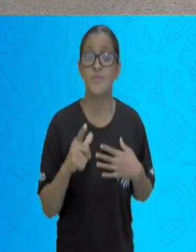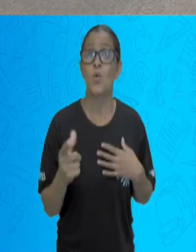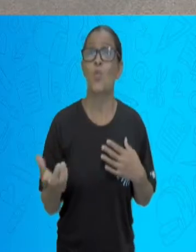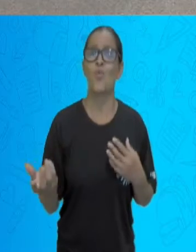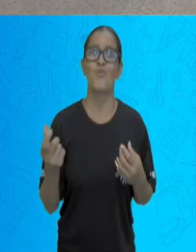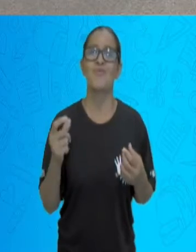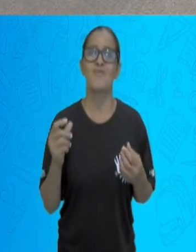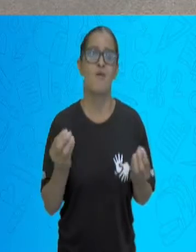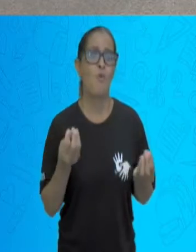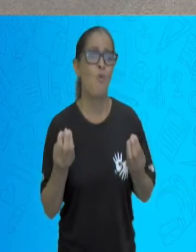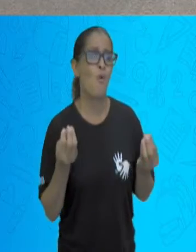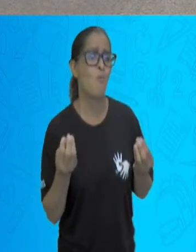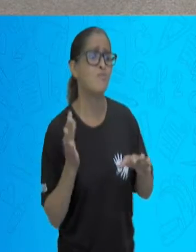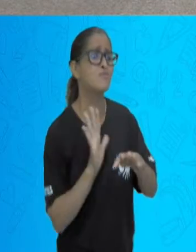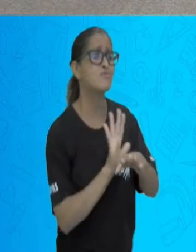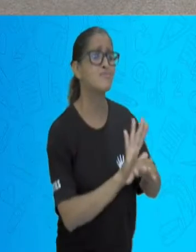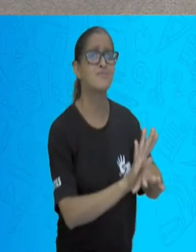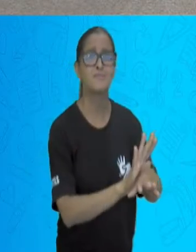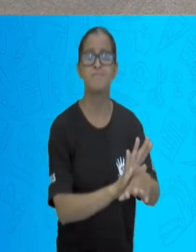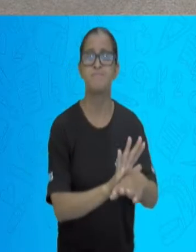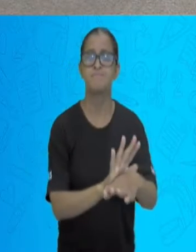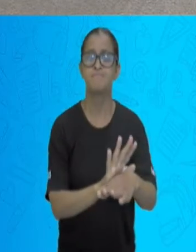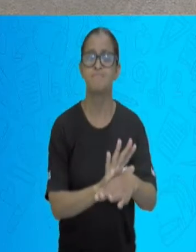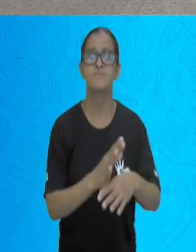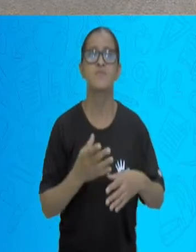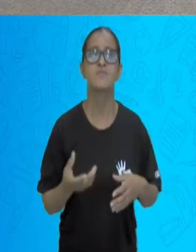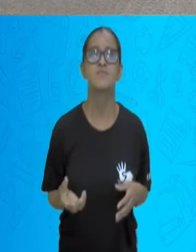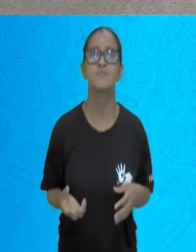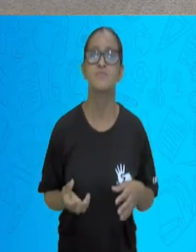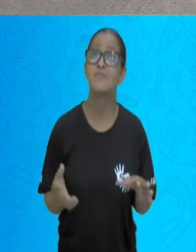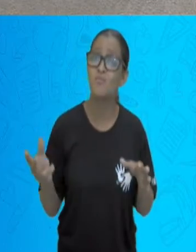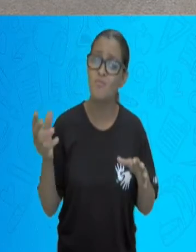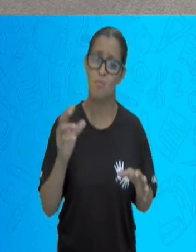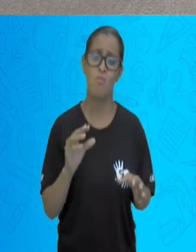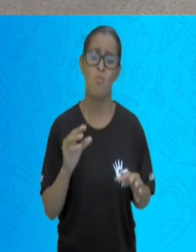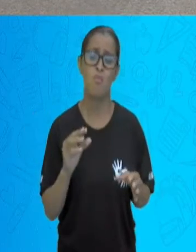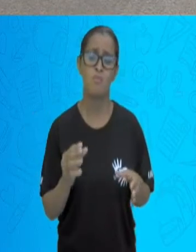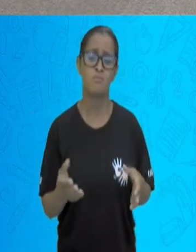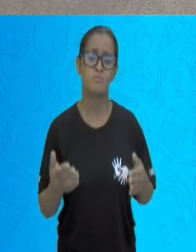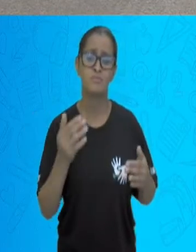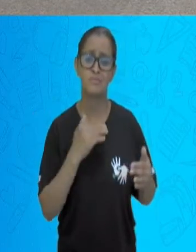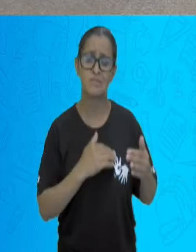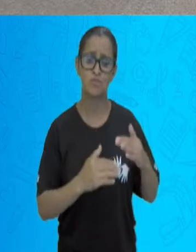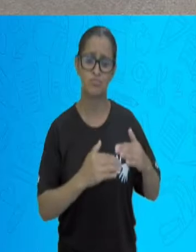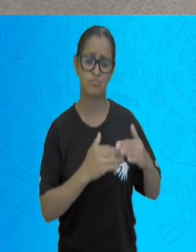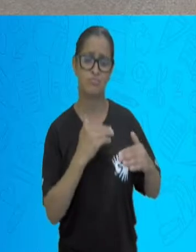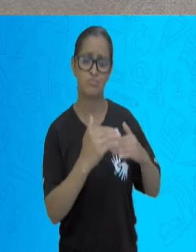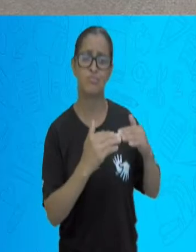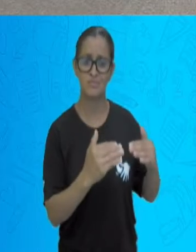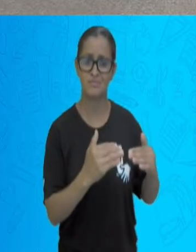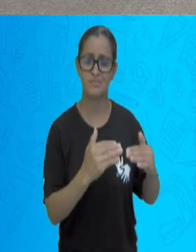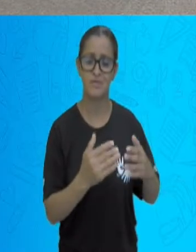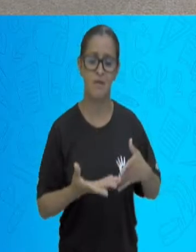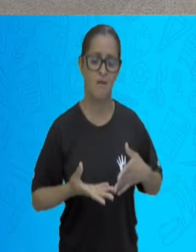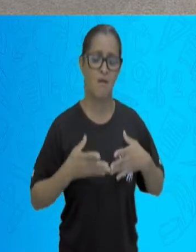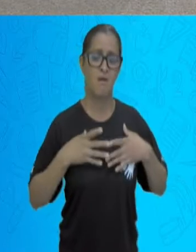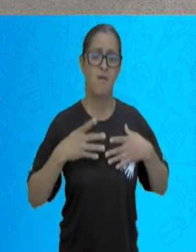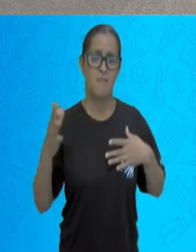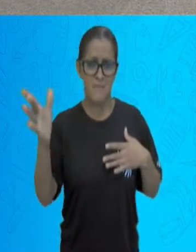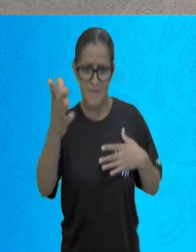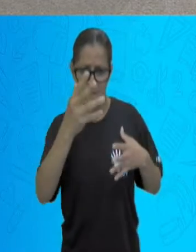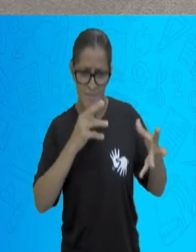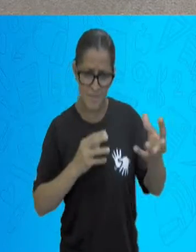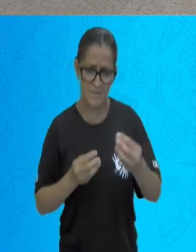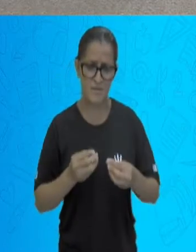pessoa um procedimento chamado traqueostomia. Ela fica bem aqui. E aí as pessoas